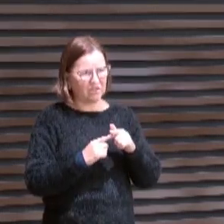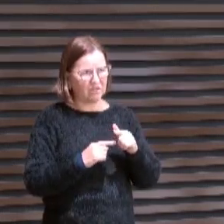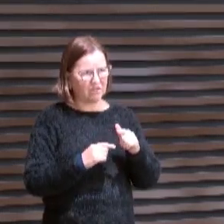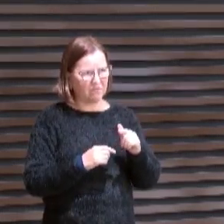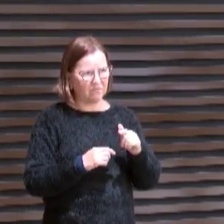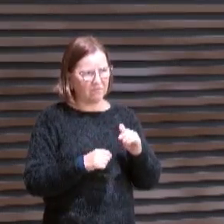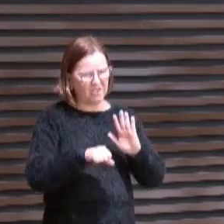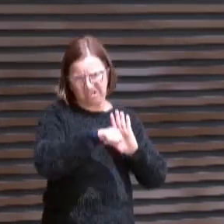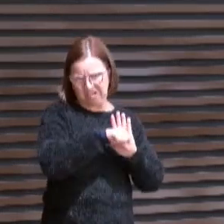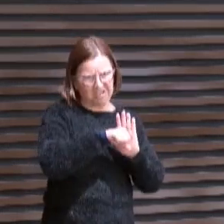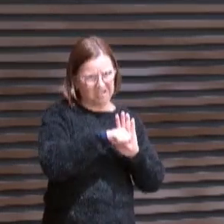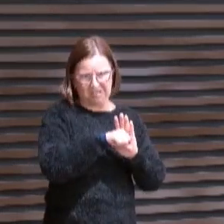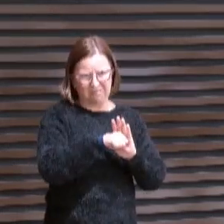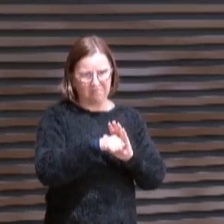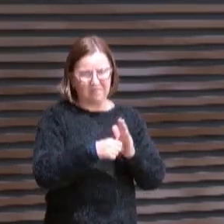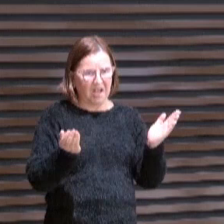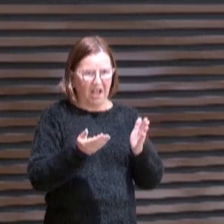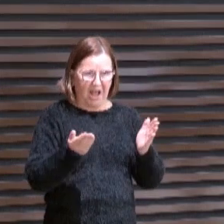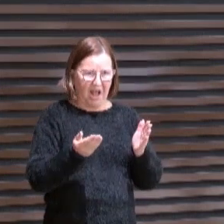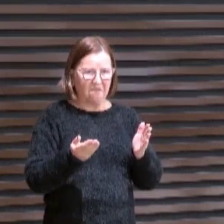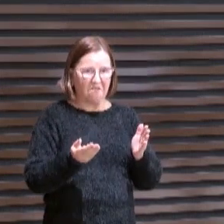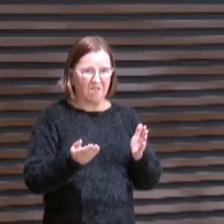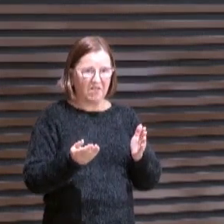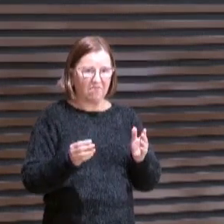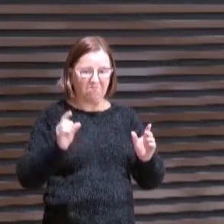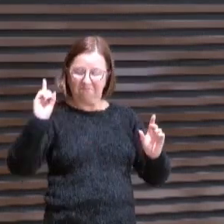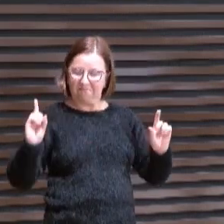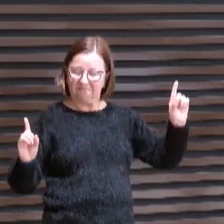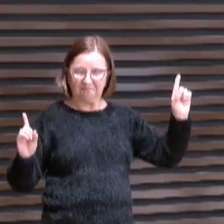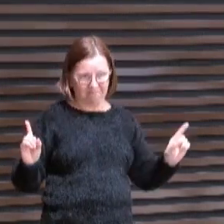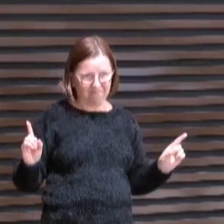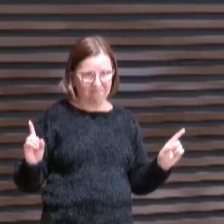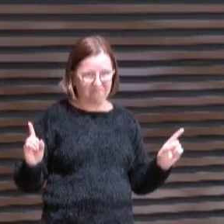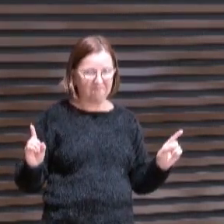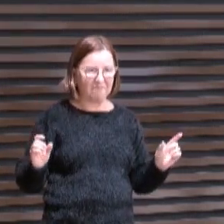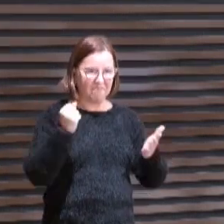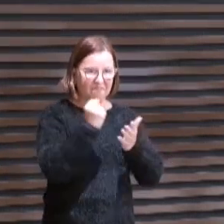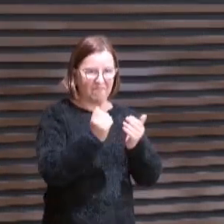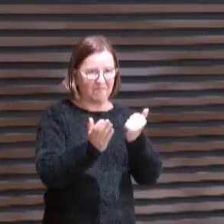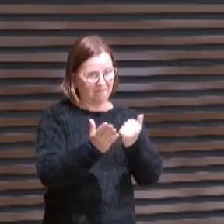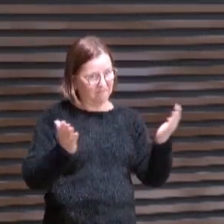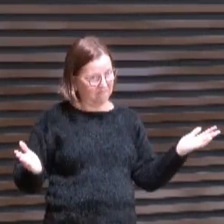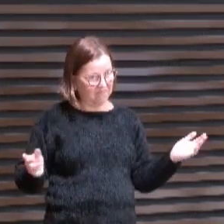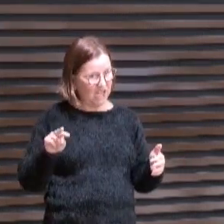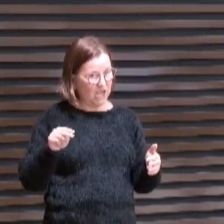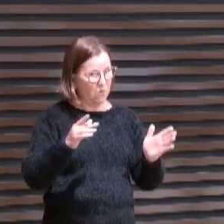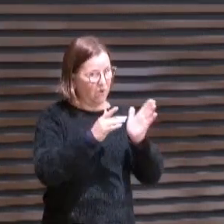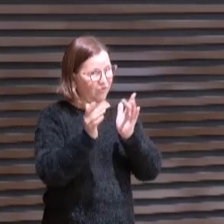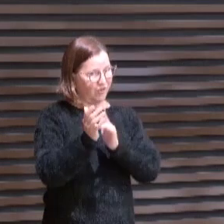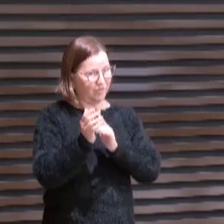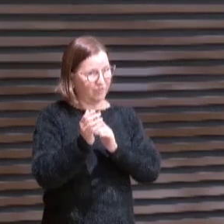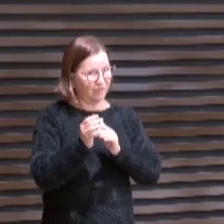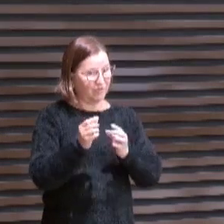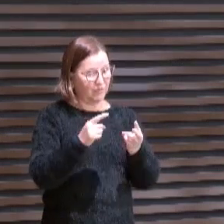com Jesus. Como ele foi pregado na cruz, eles também foram.